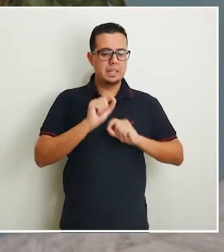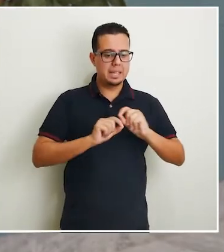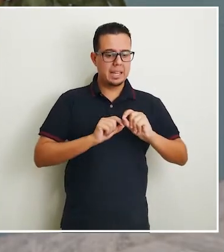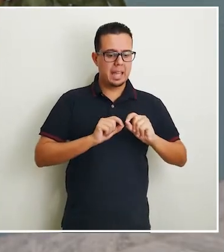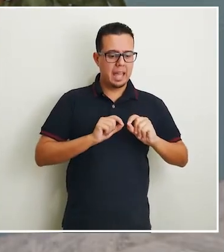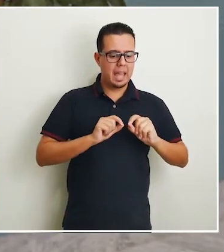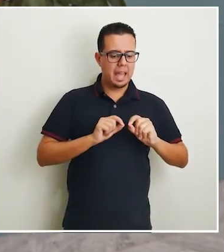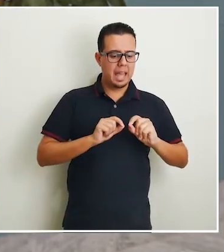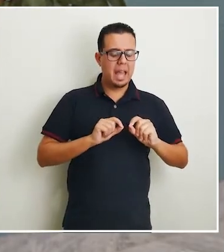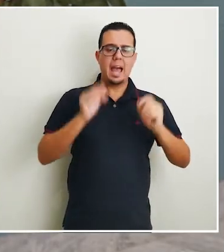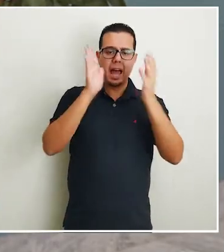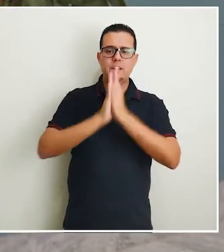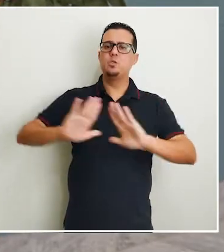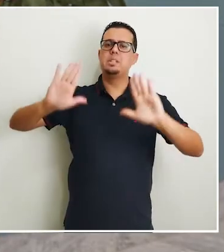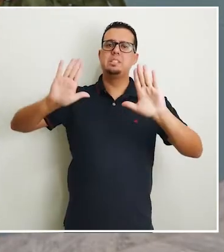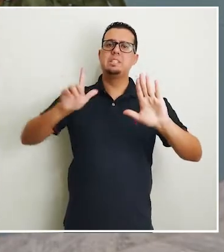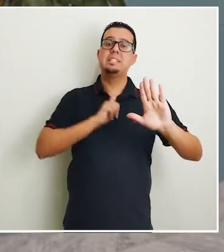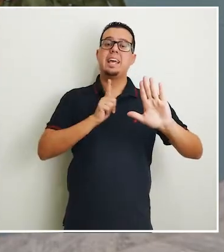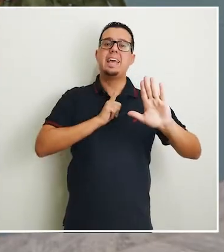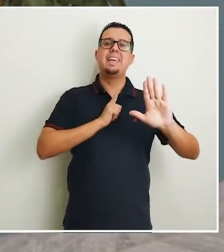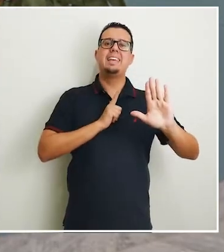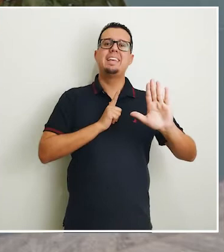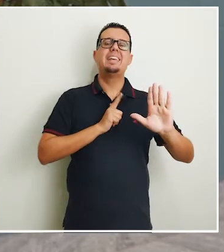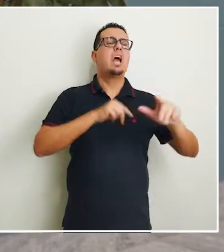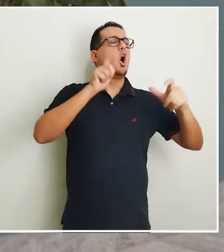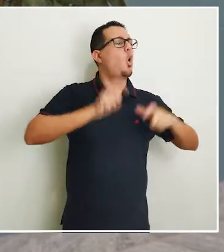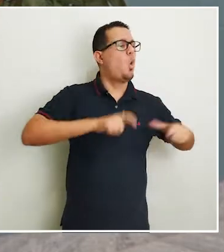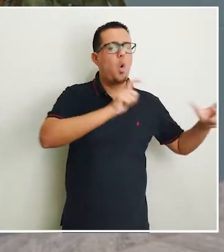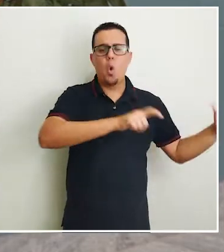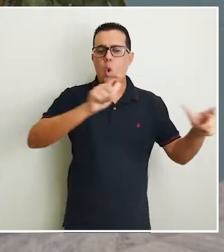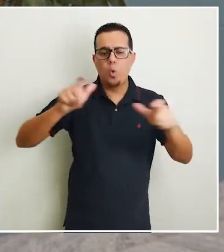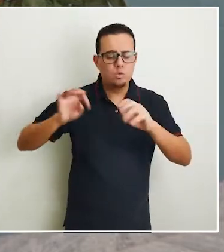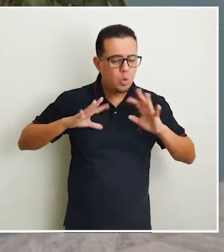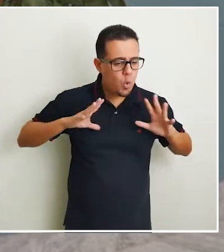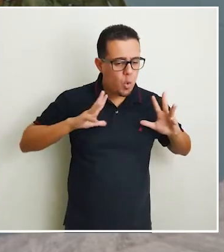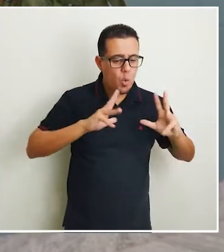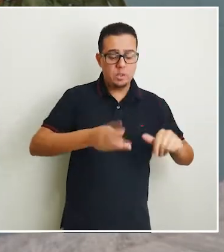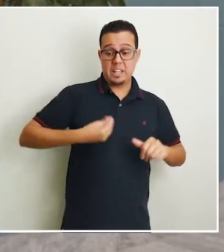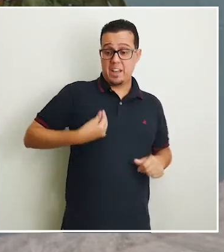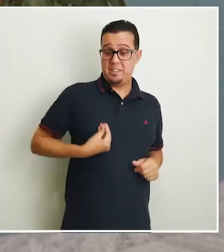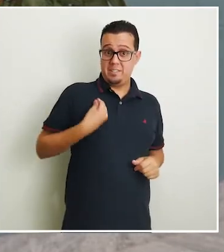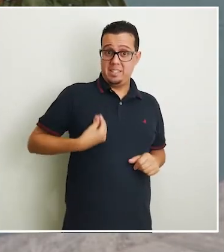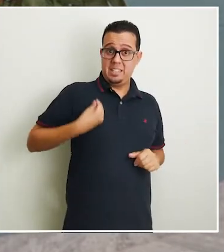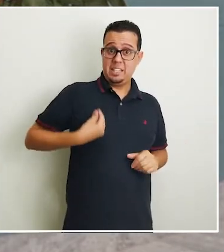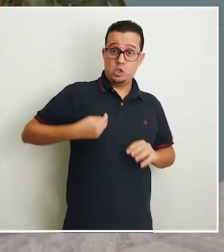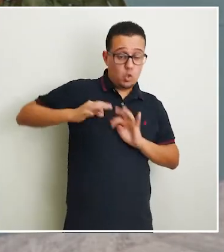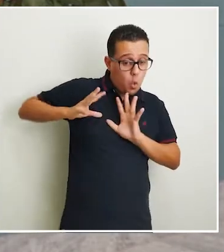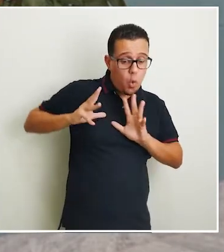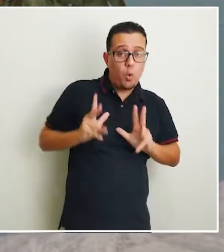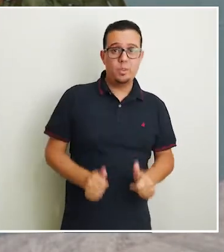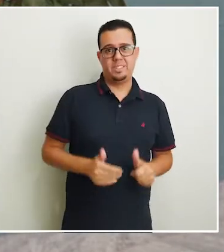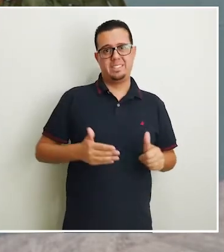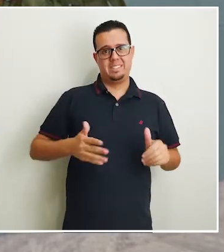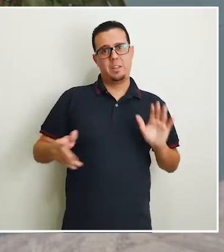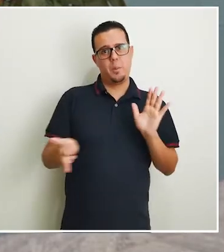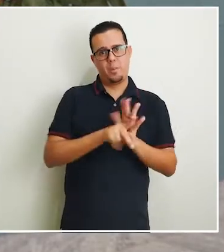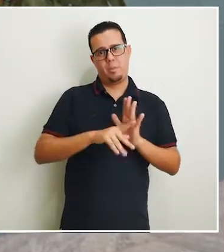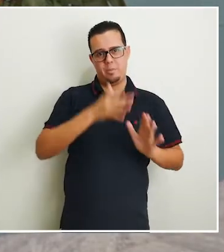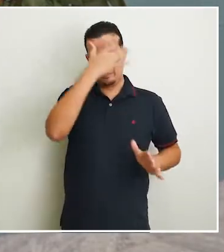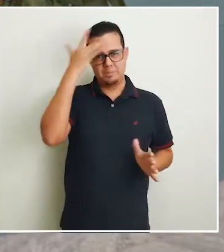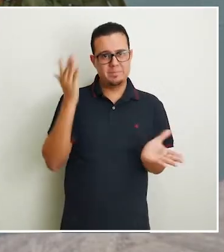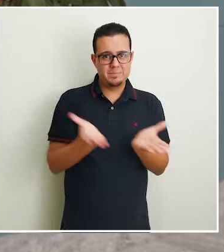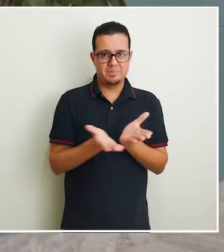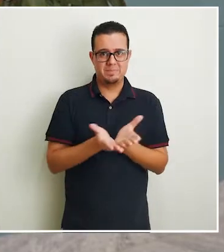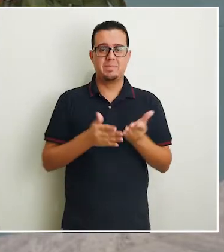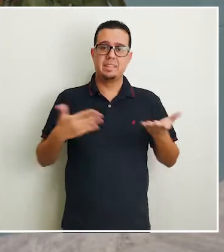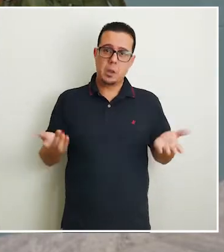da adoração em todas as esferas na vida do cristão. Então aqui é o nosso primeiro tom que a